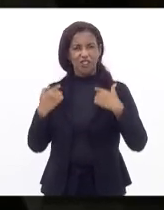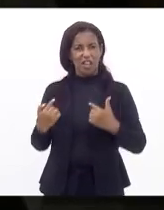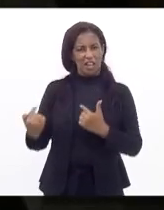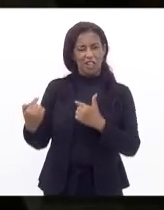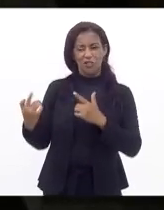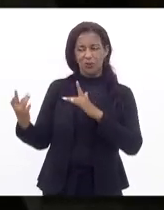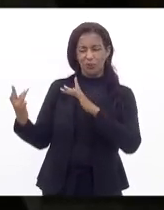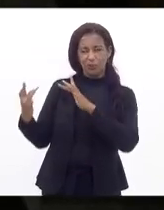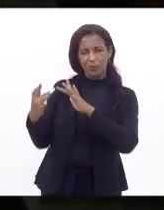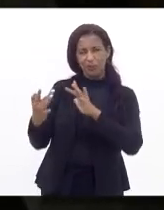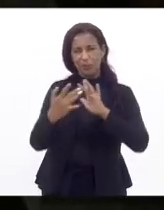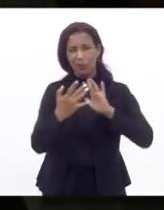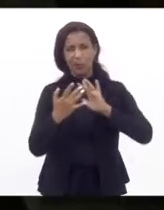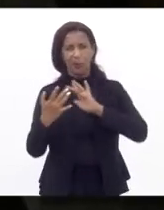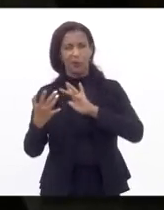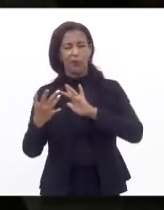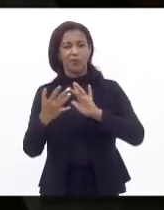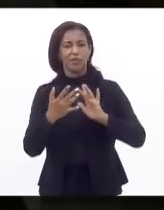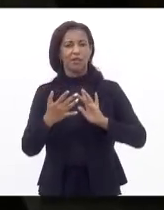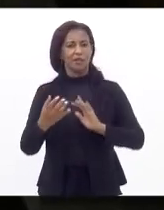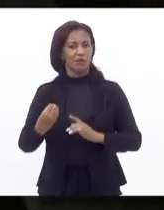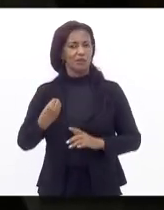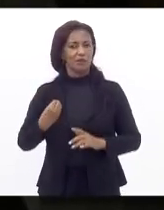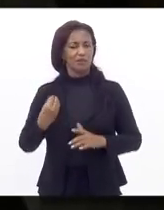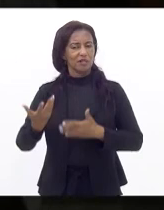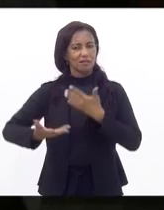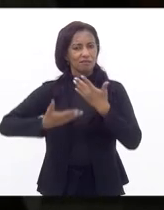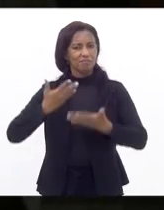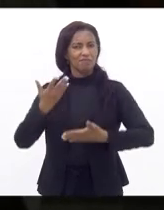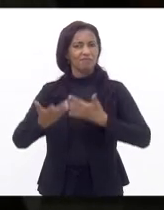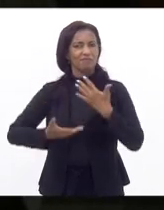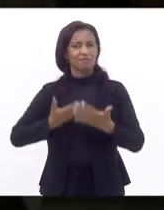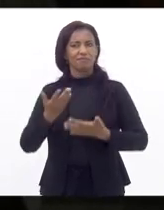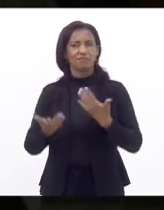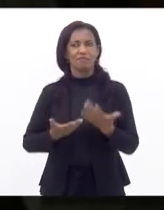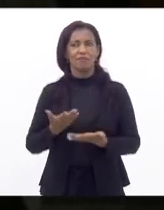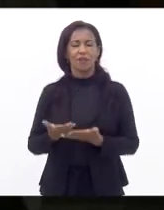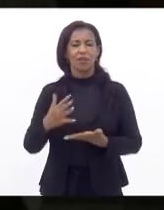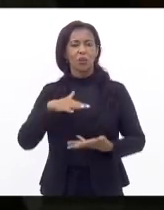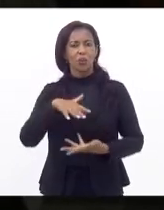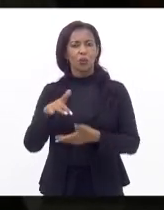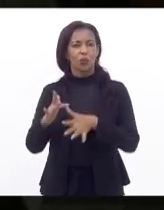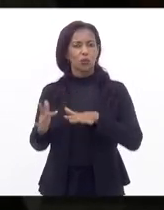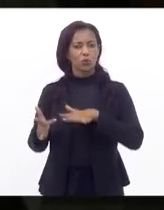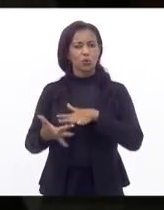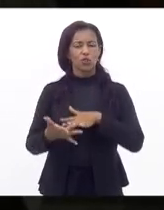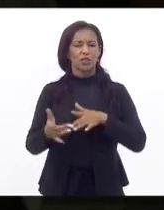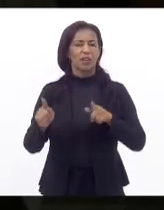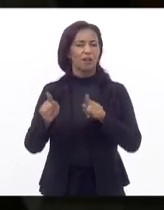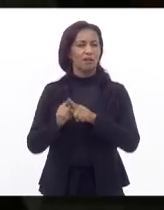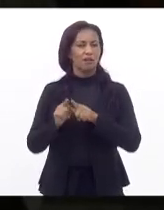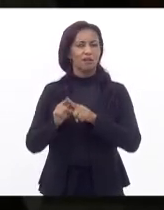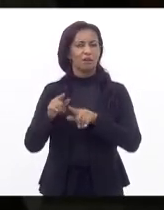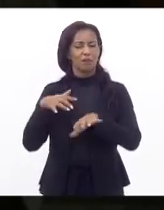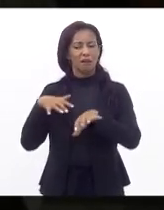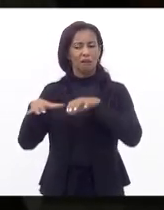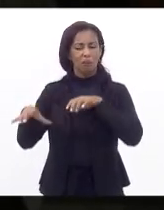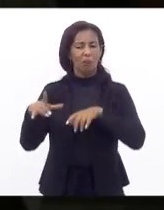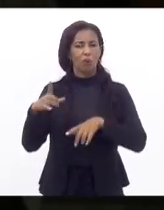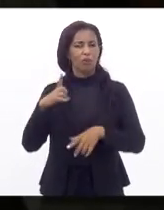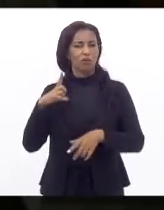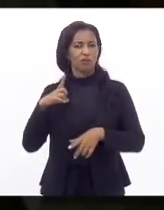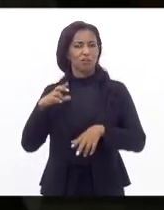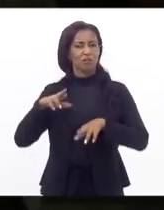faz parte também do nosso cotidiano, isso nos realimenta, e o mundo digital, o mundo remoto, embora tenha nos